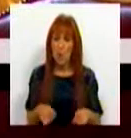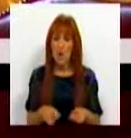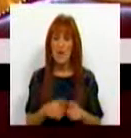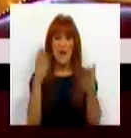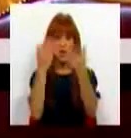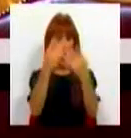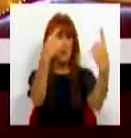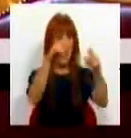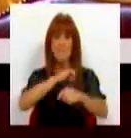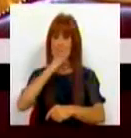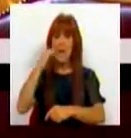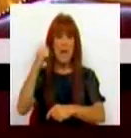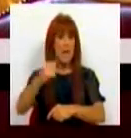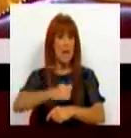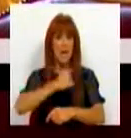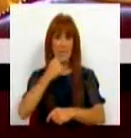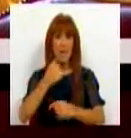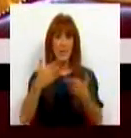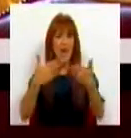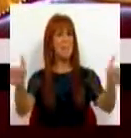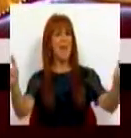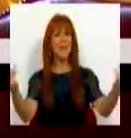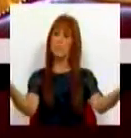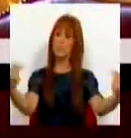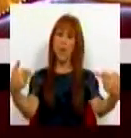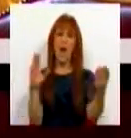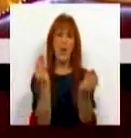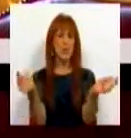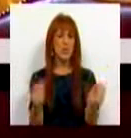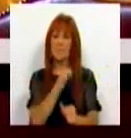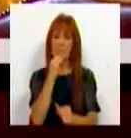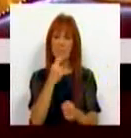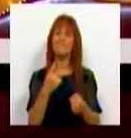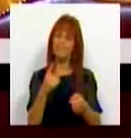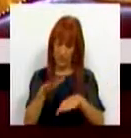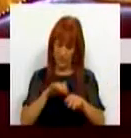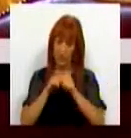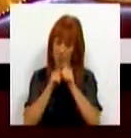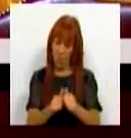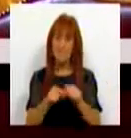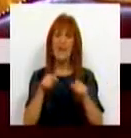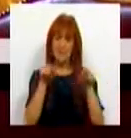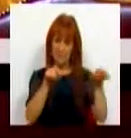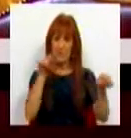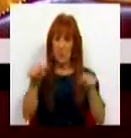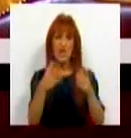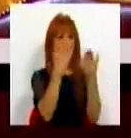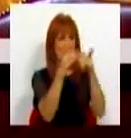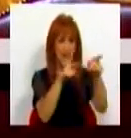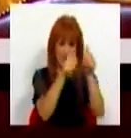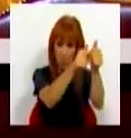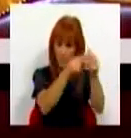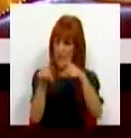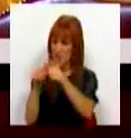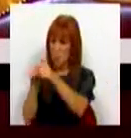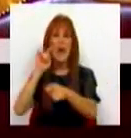há escolas que ainda não estão de braços abertos para receber estes alunos. E tem sido feito um acompanhamento destes casos, destas escolas,